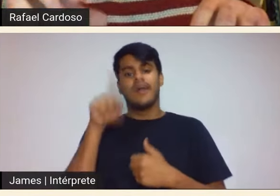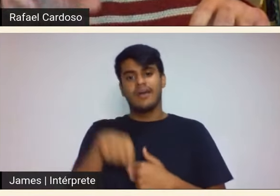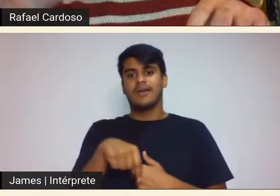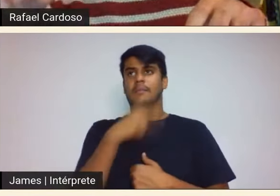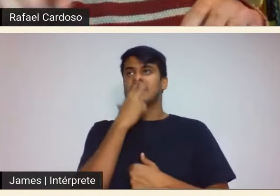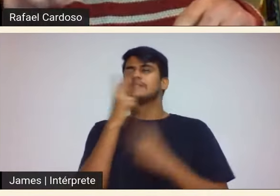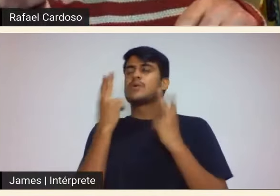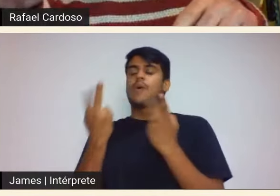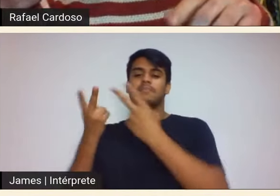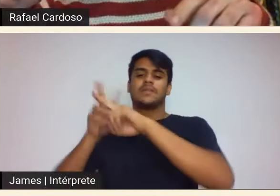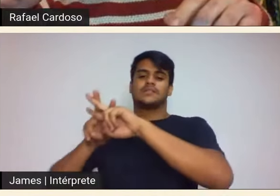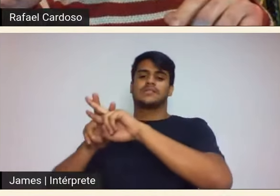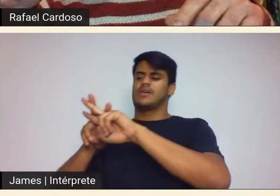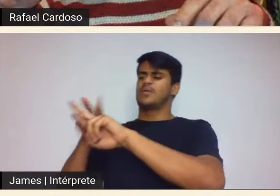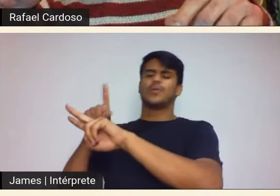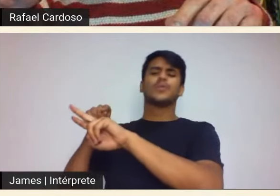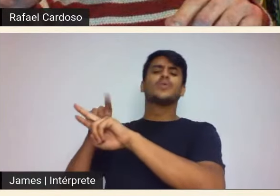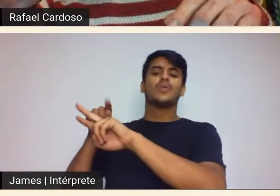prisão